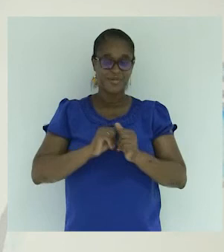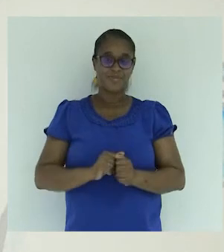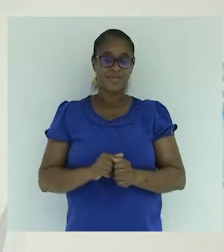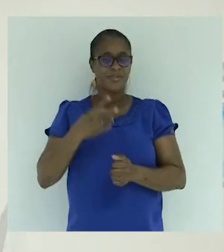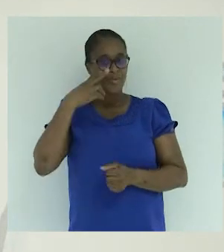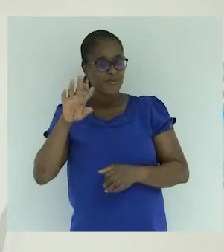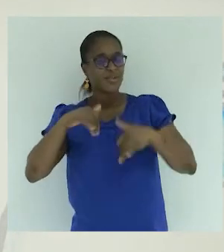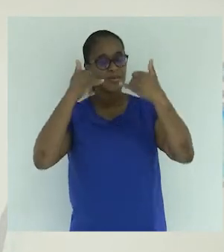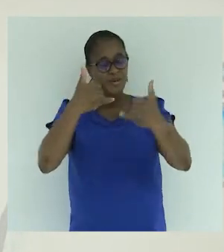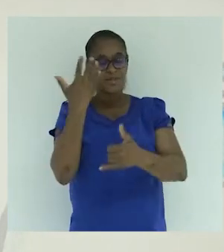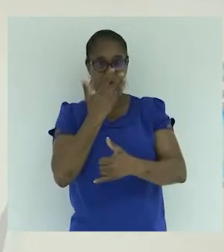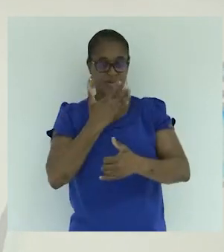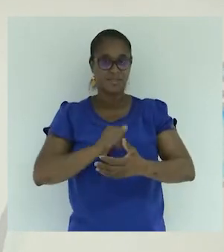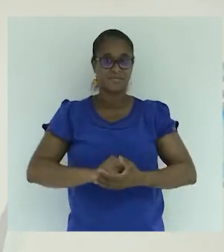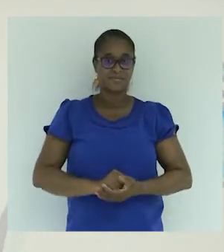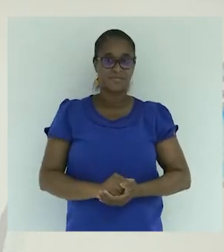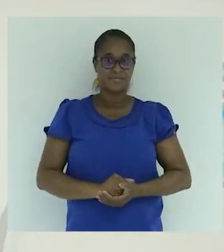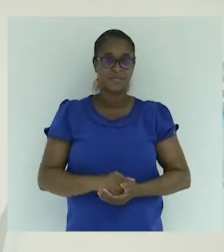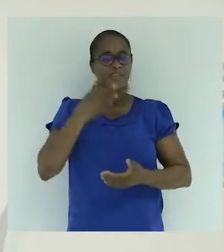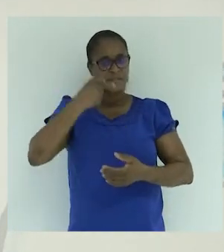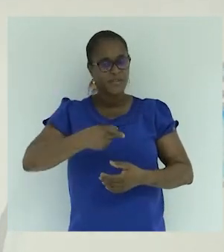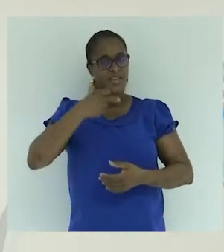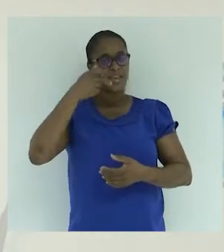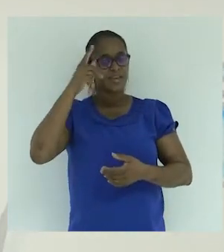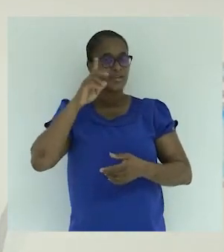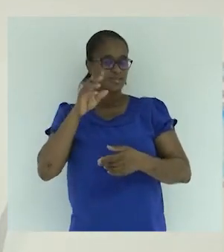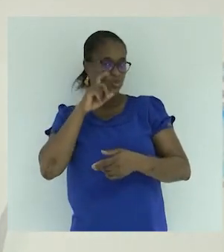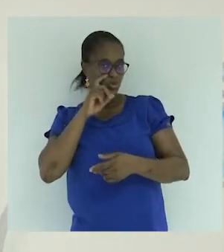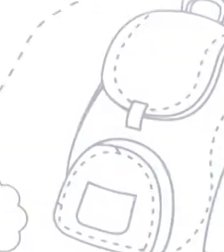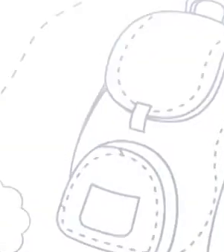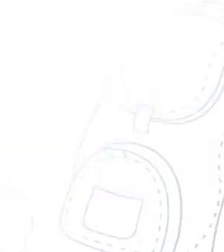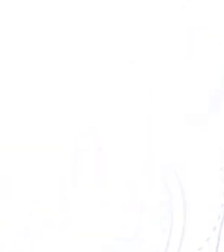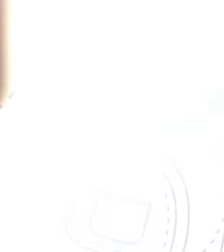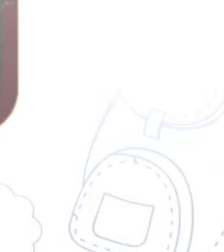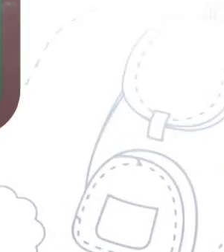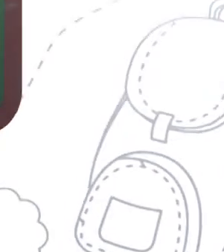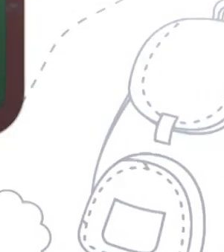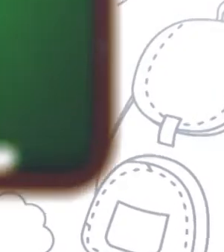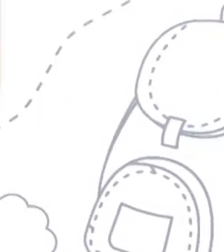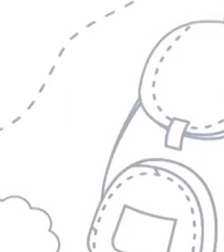Vemo-nos na próxima aula. Fiquem em segurança.